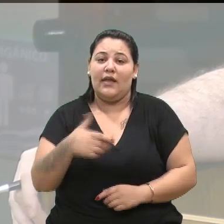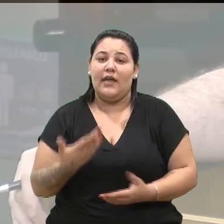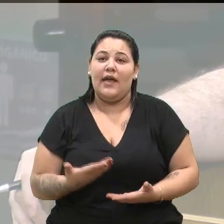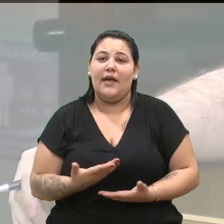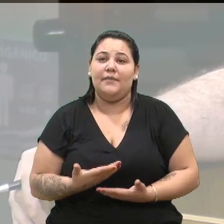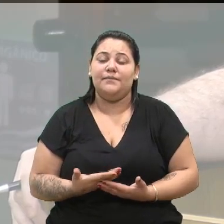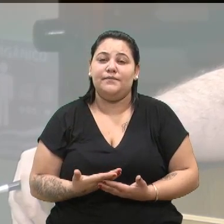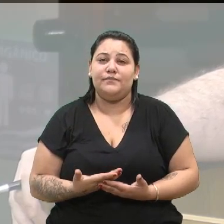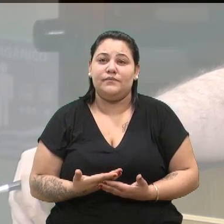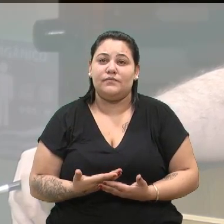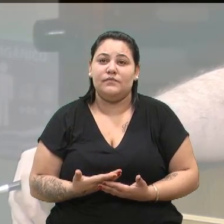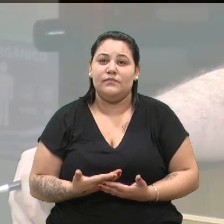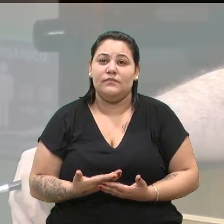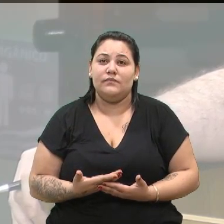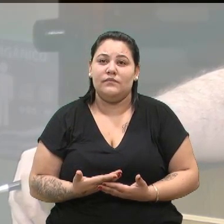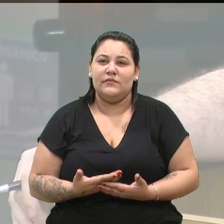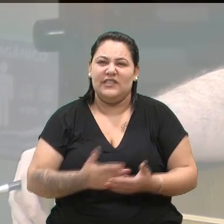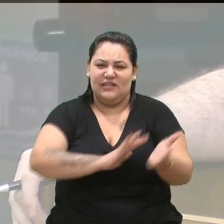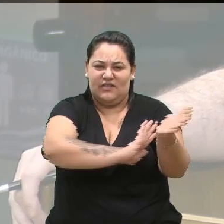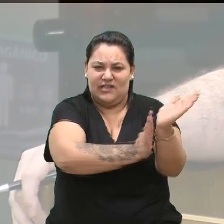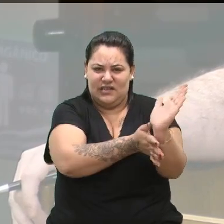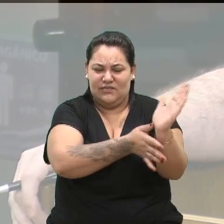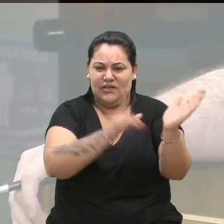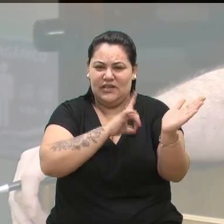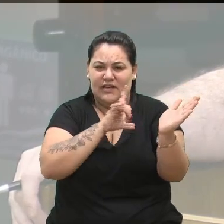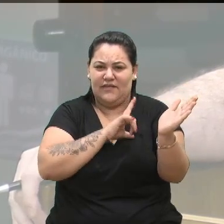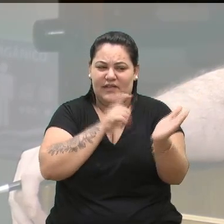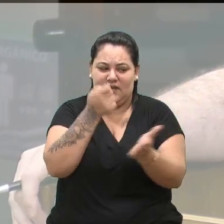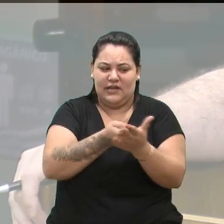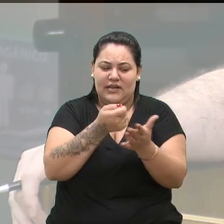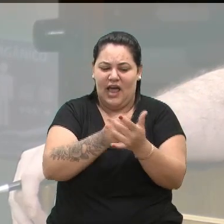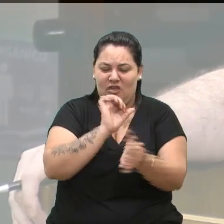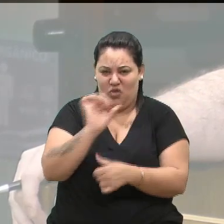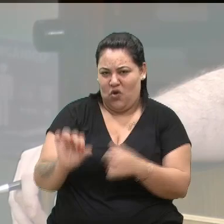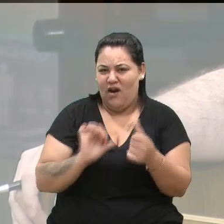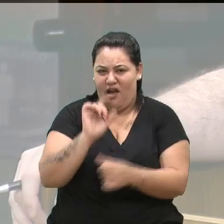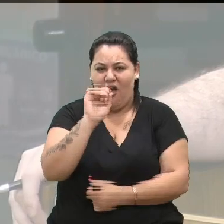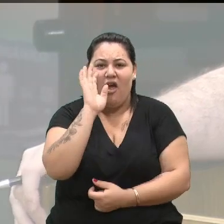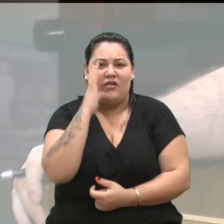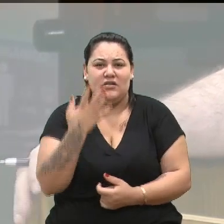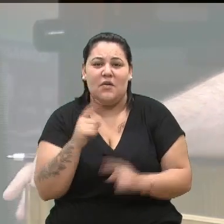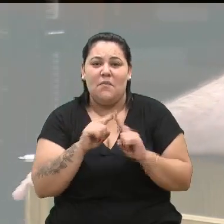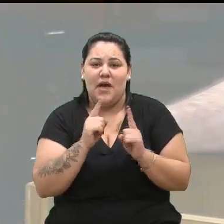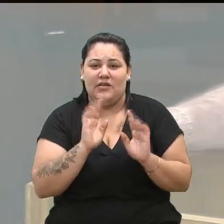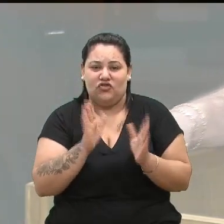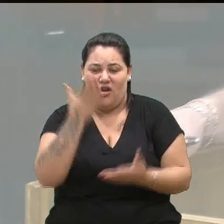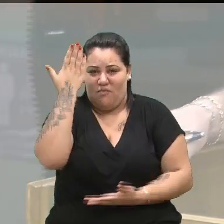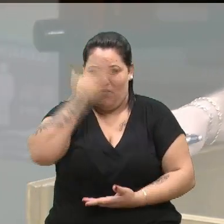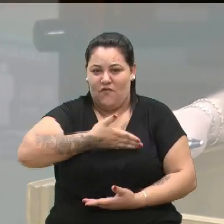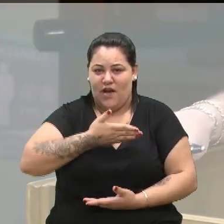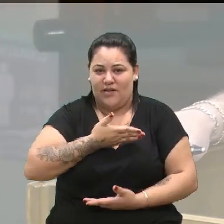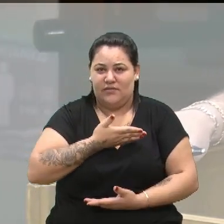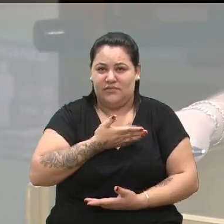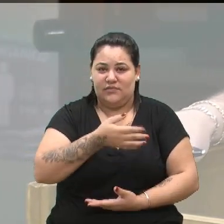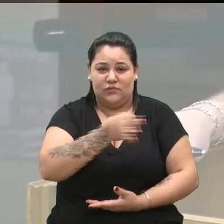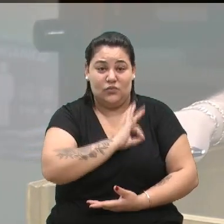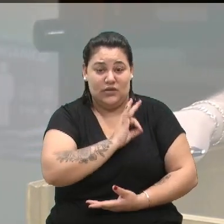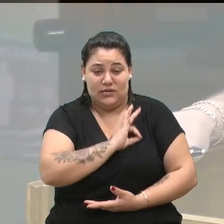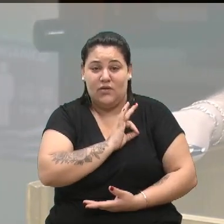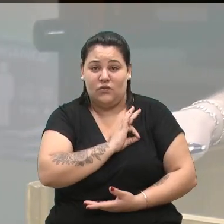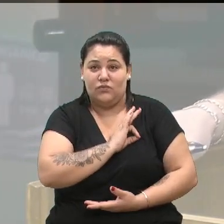do suposto racismo, que tentaram inverter a ocorrência, mas que foi provado por A mais B que os policiais